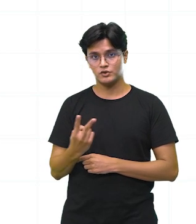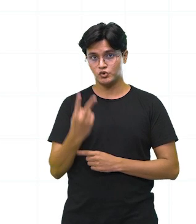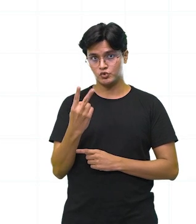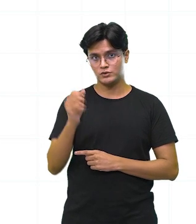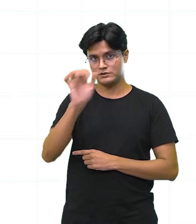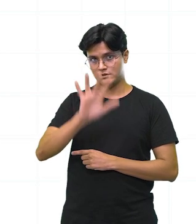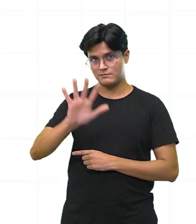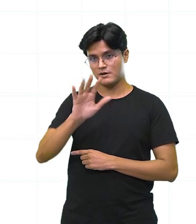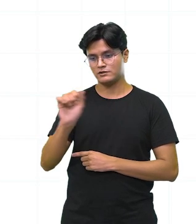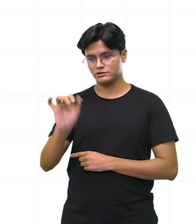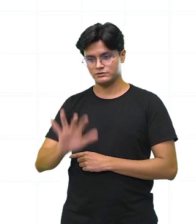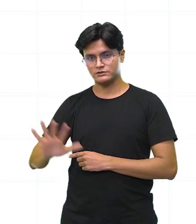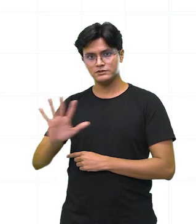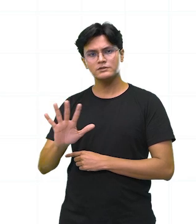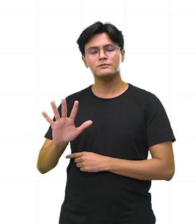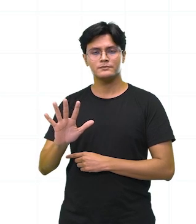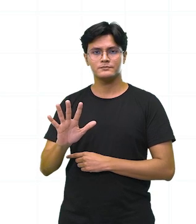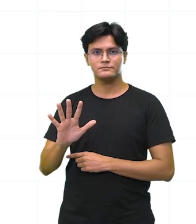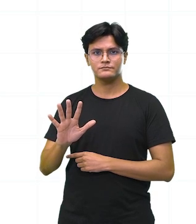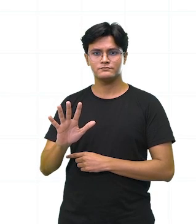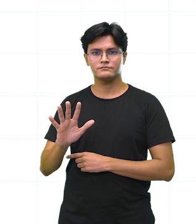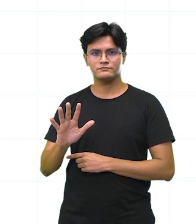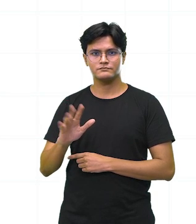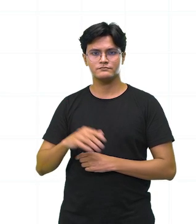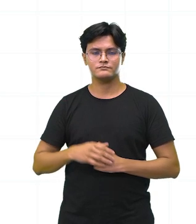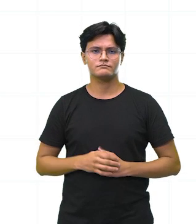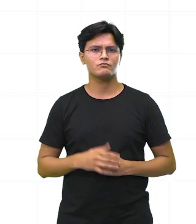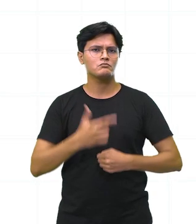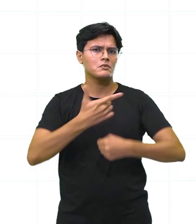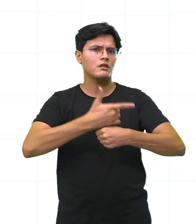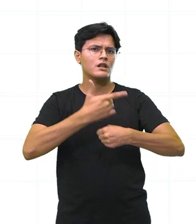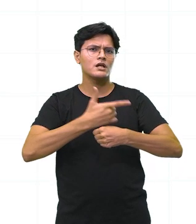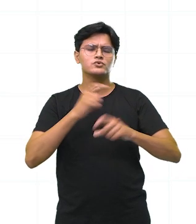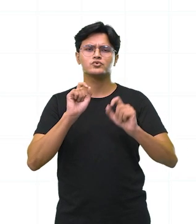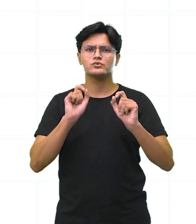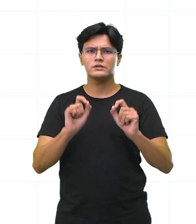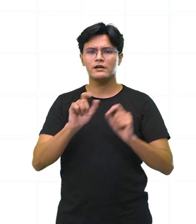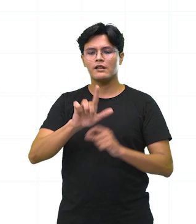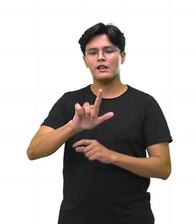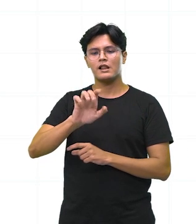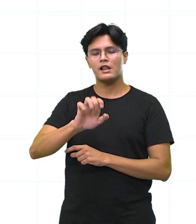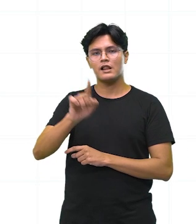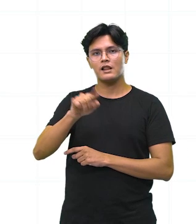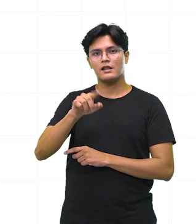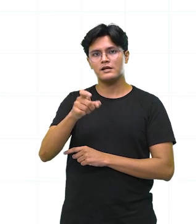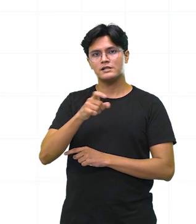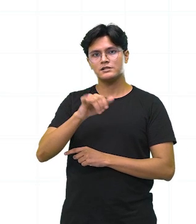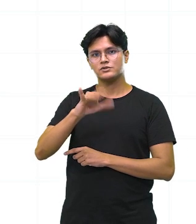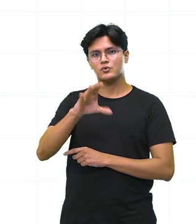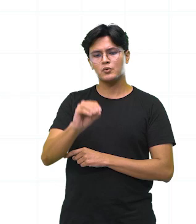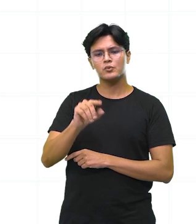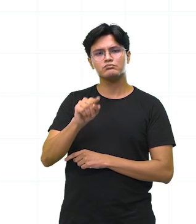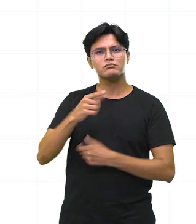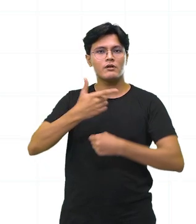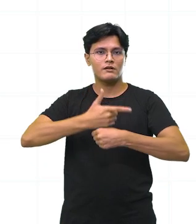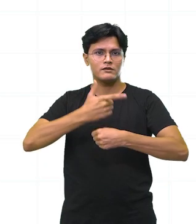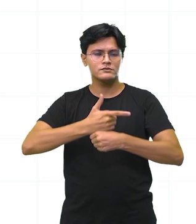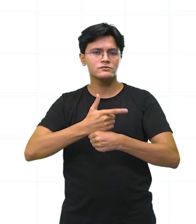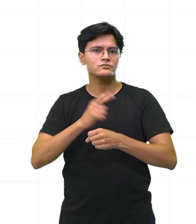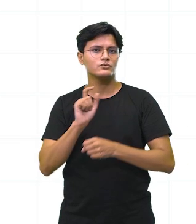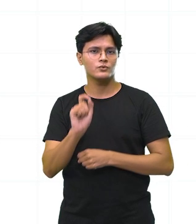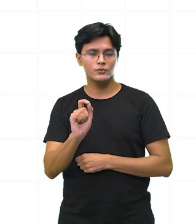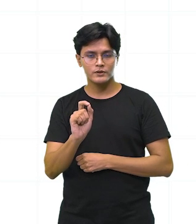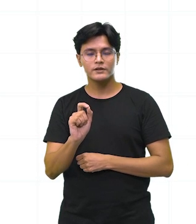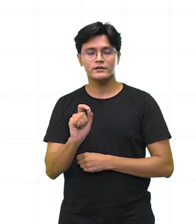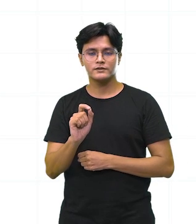temos né O que que é o que que é do léxico é da forma da escrita né que nós vamos ter então quando a gente observa